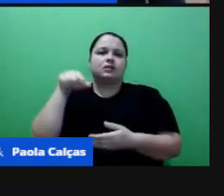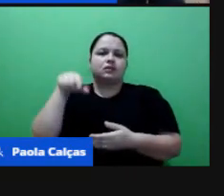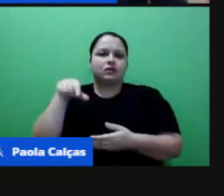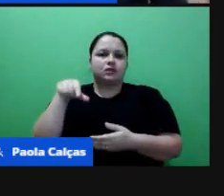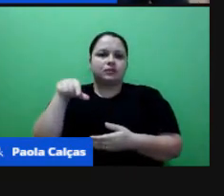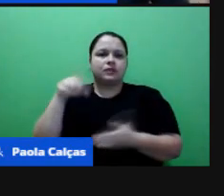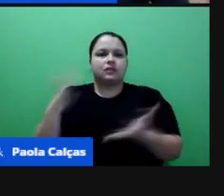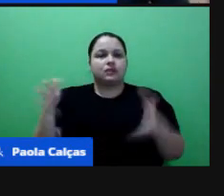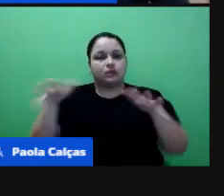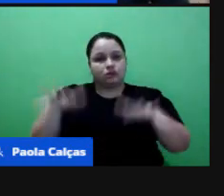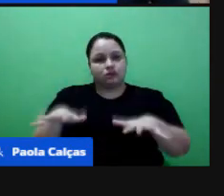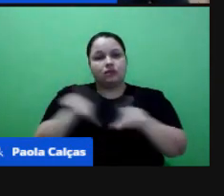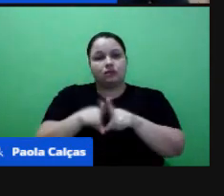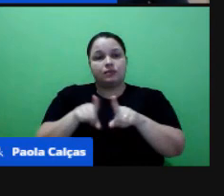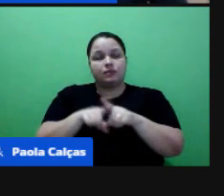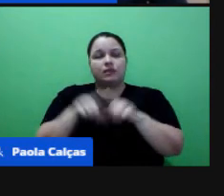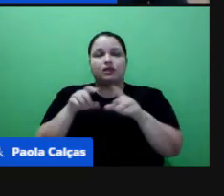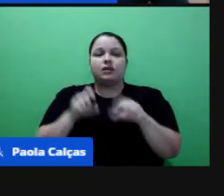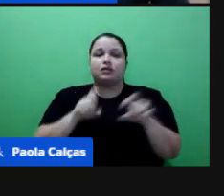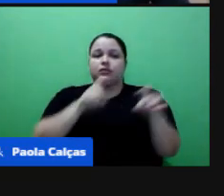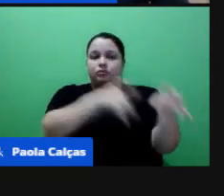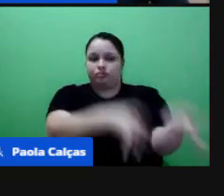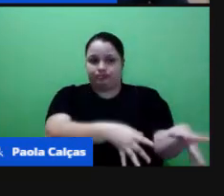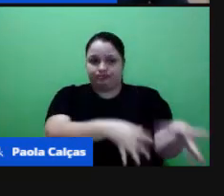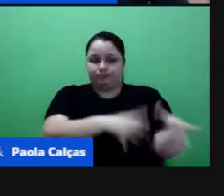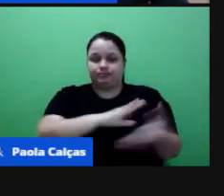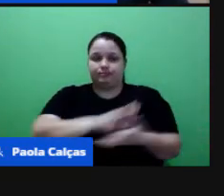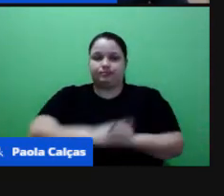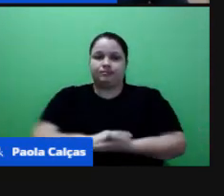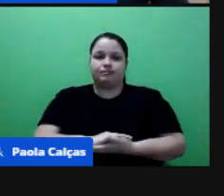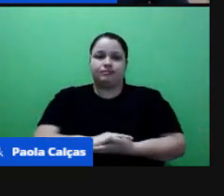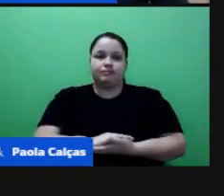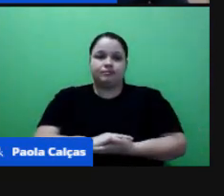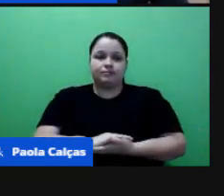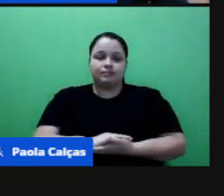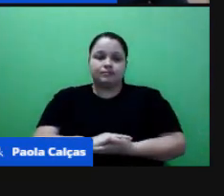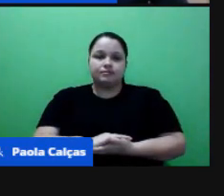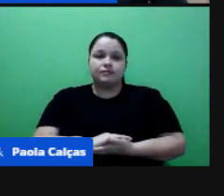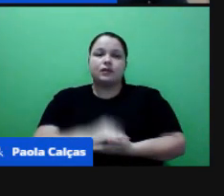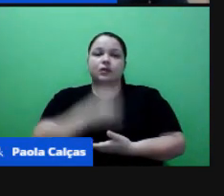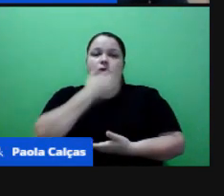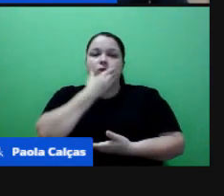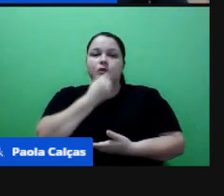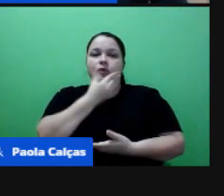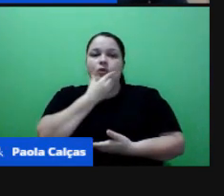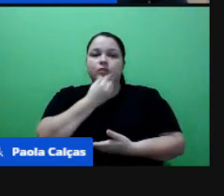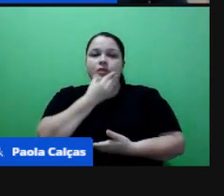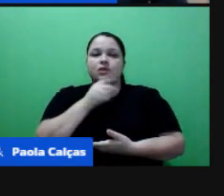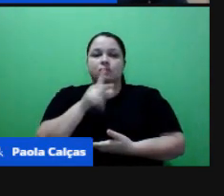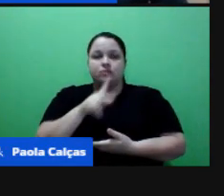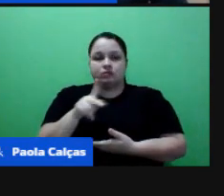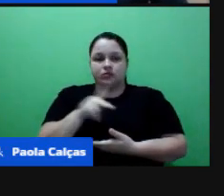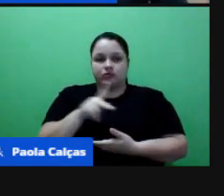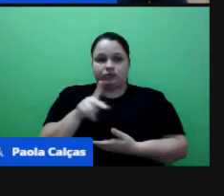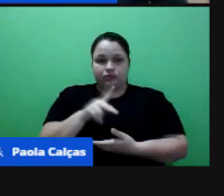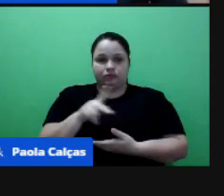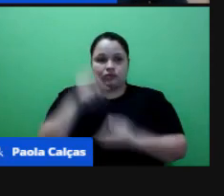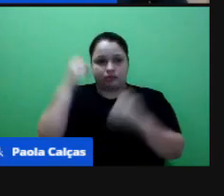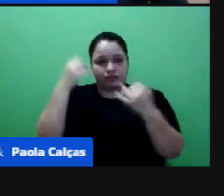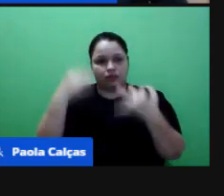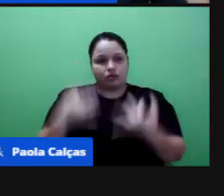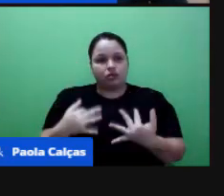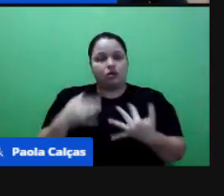cultural. Então, como o professor Gilberto frisou, é importante sempre o olhar em cada um